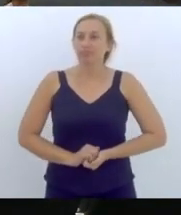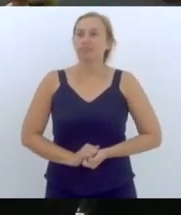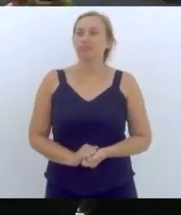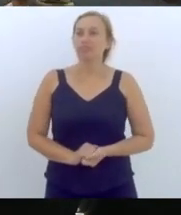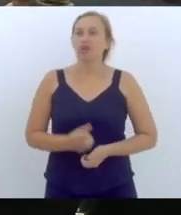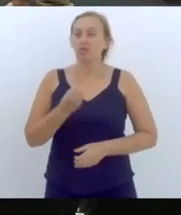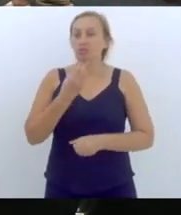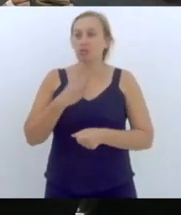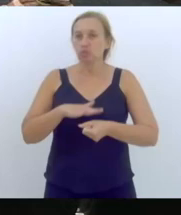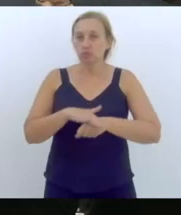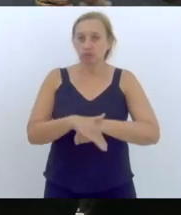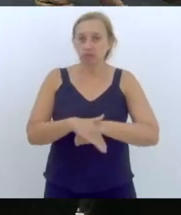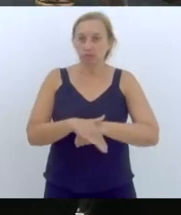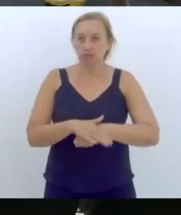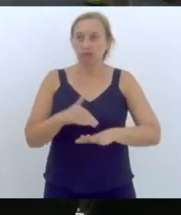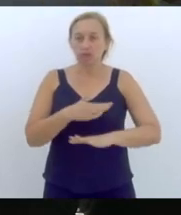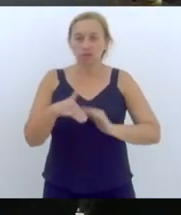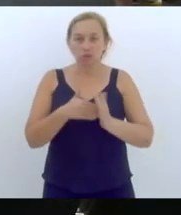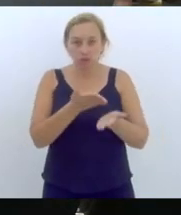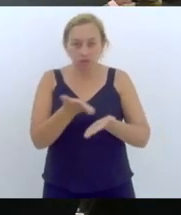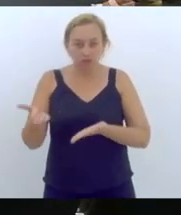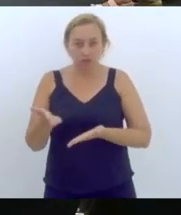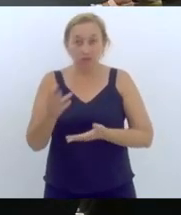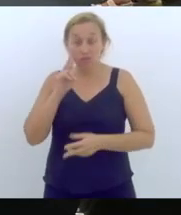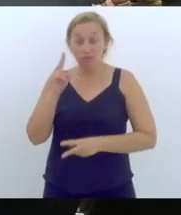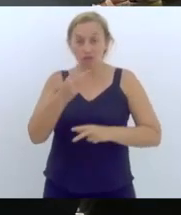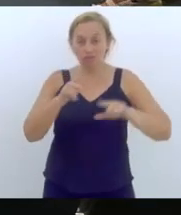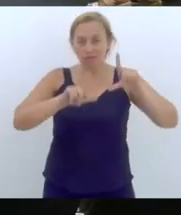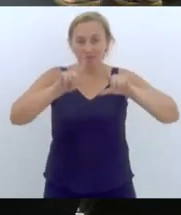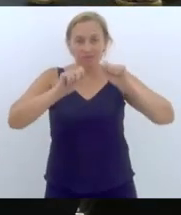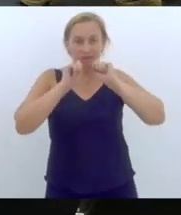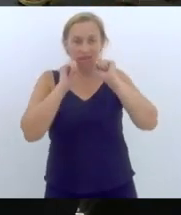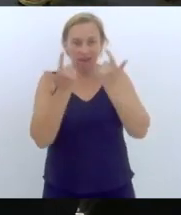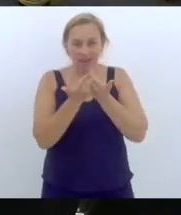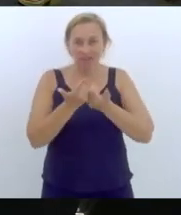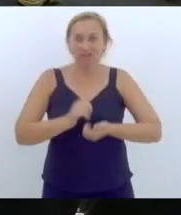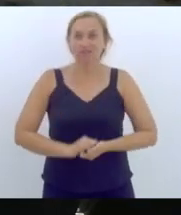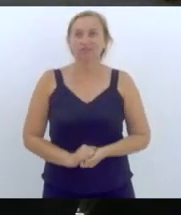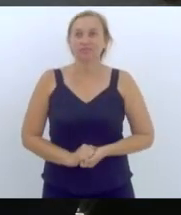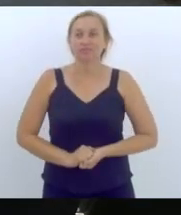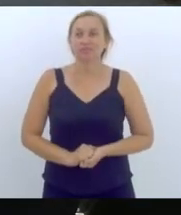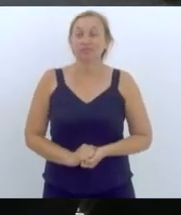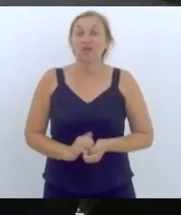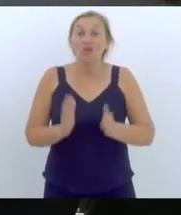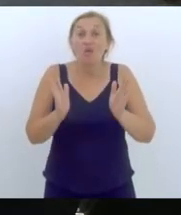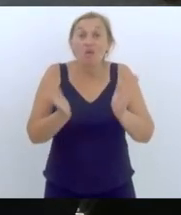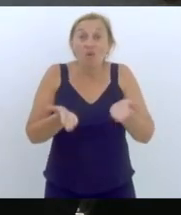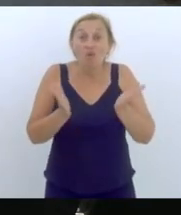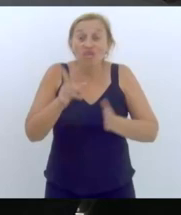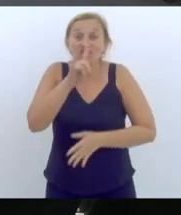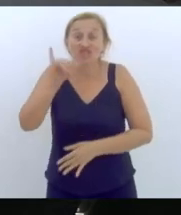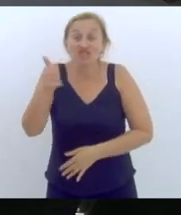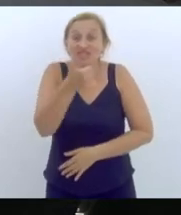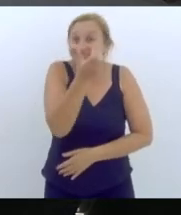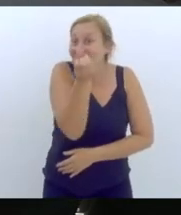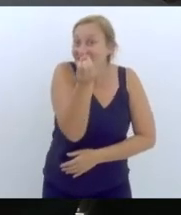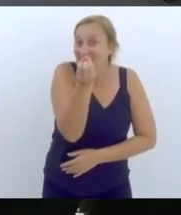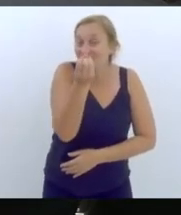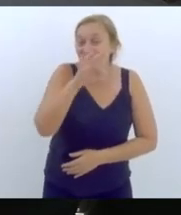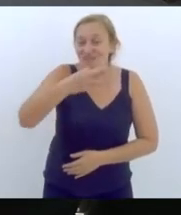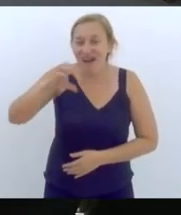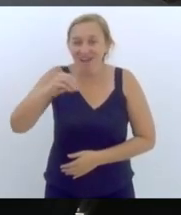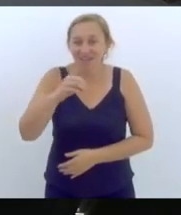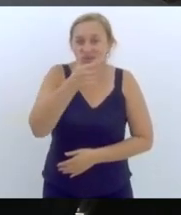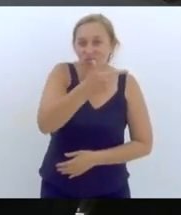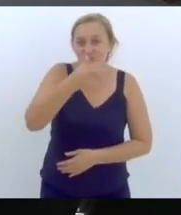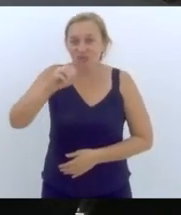Boa noite a todos vocês que nos assistem pela TV Alerge. Hoje, dia 16 de